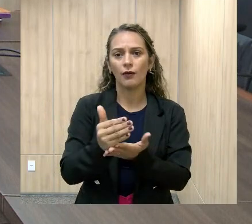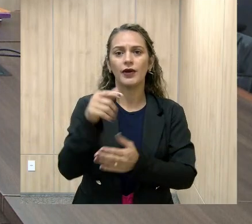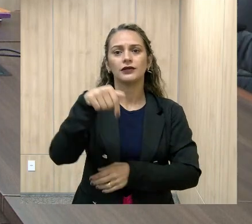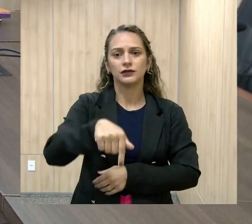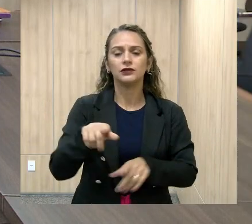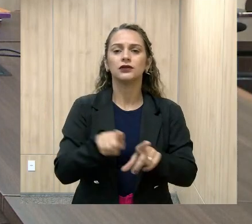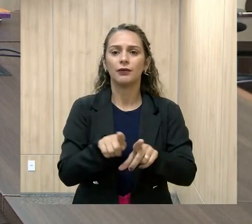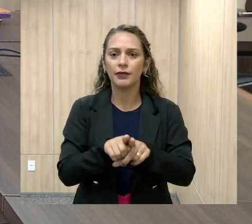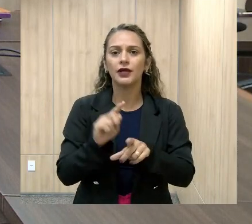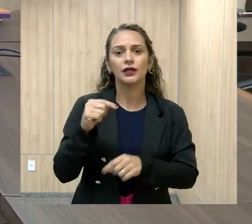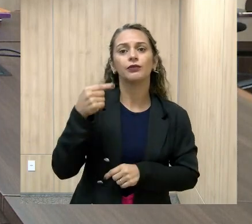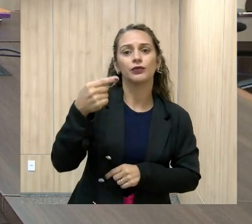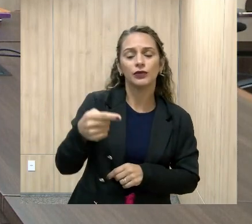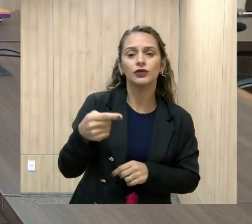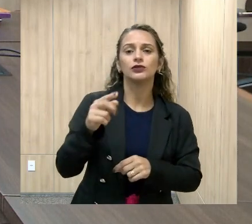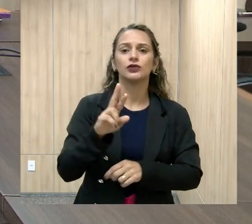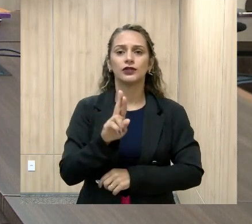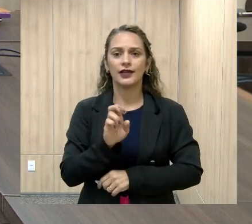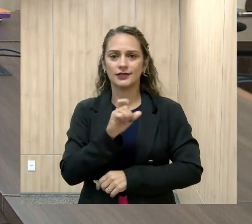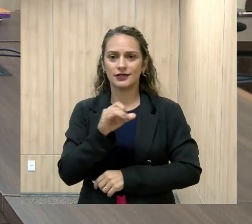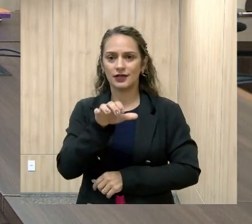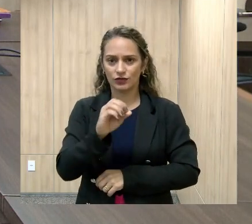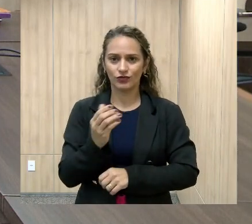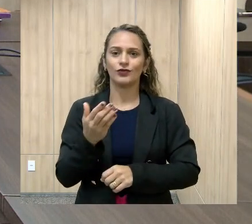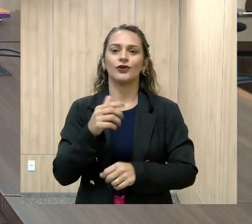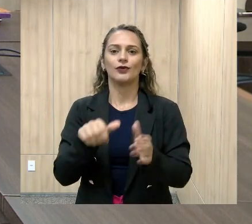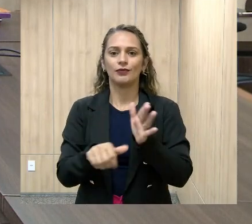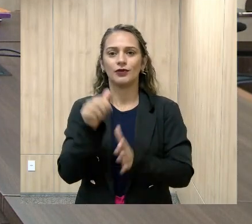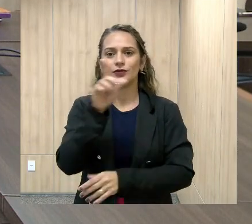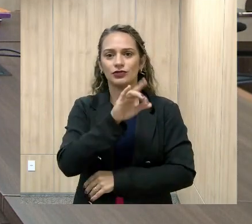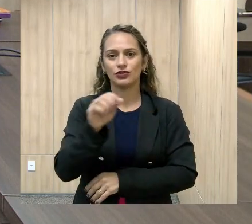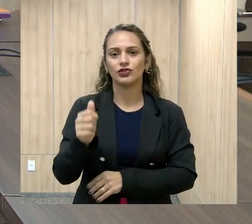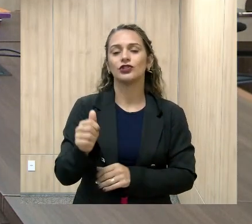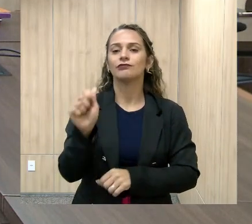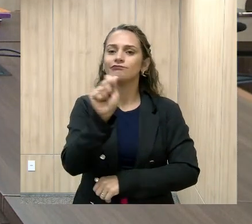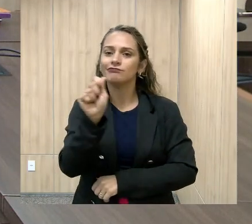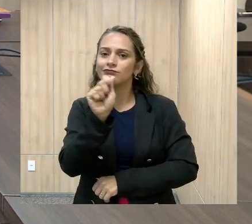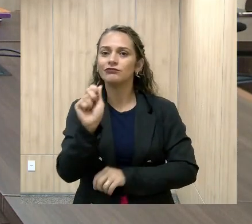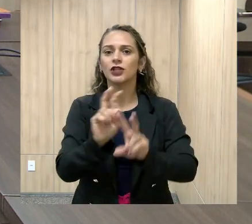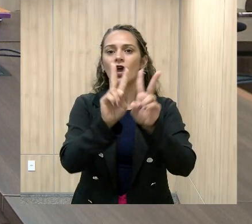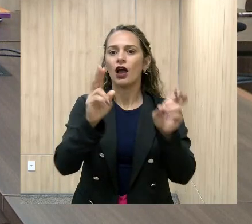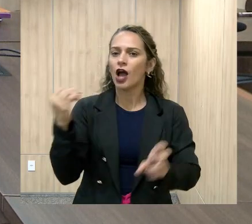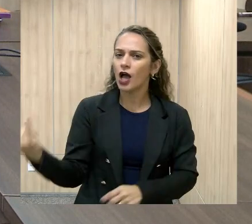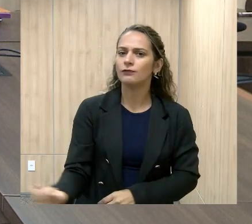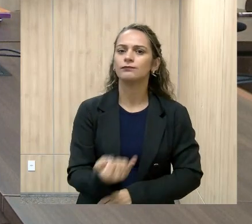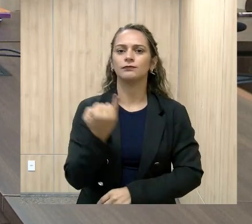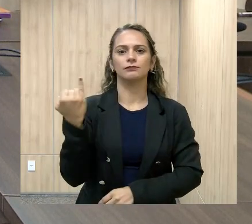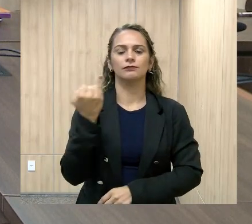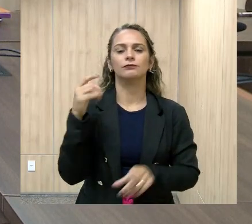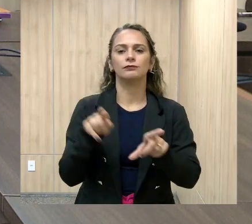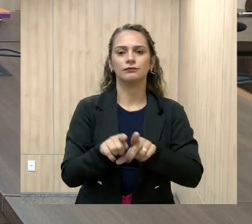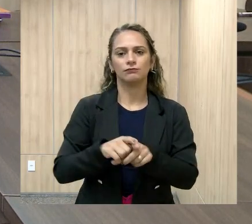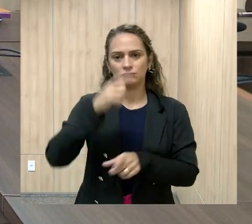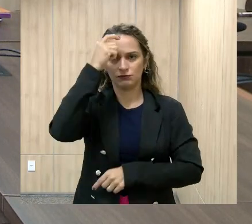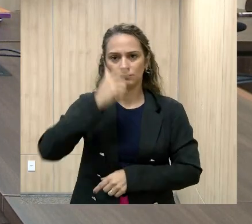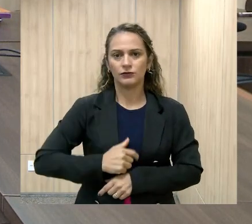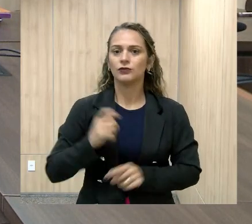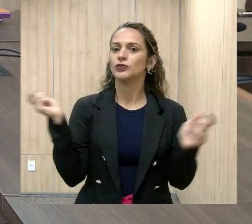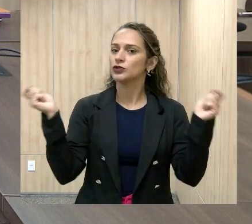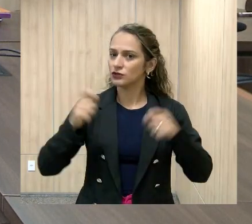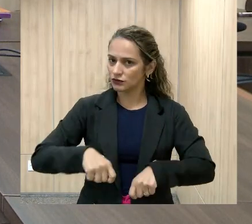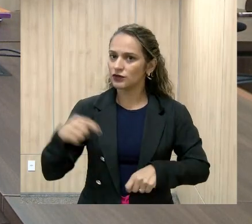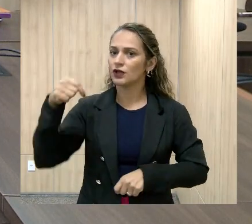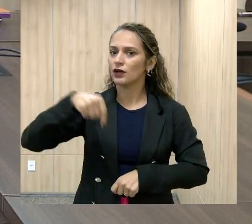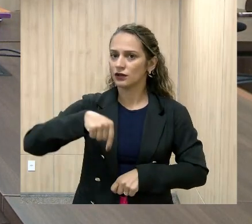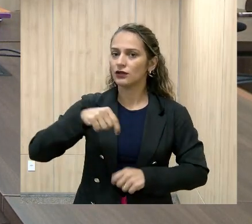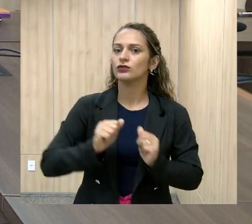começa o nosso depois o nosso recesso no dia primeiro de agosto trazendo essa pauta tão importante e o que depender de mim como